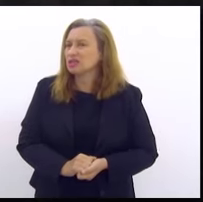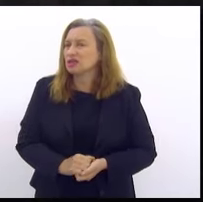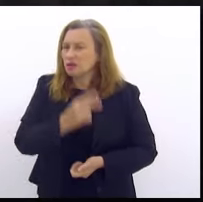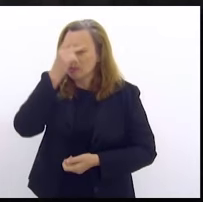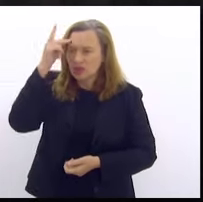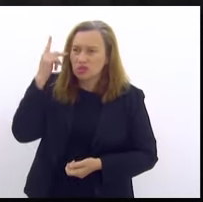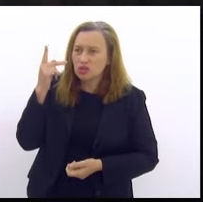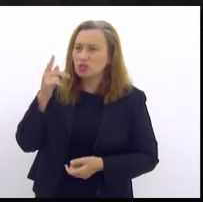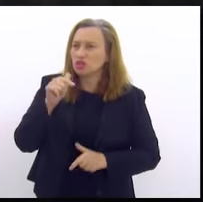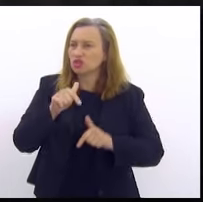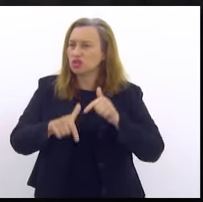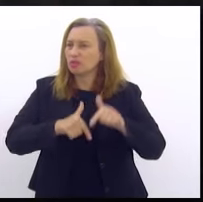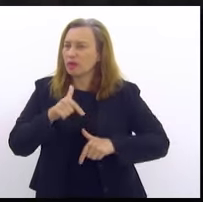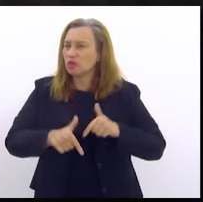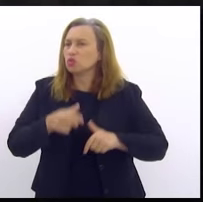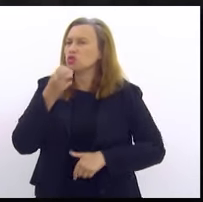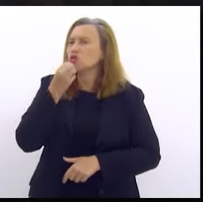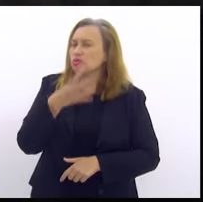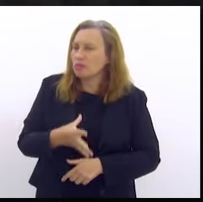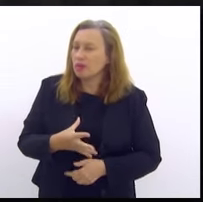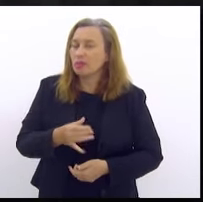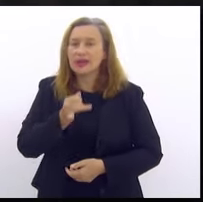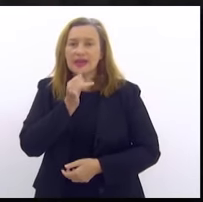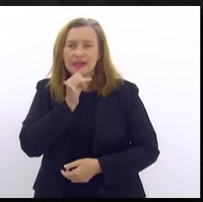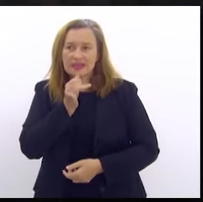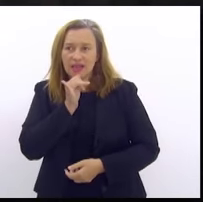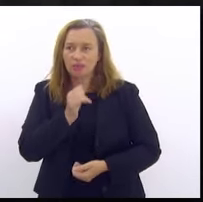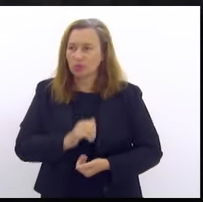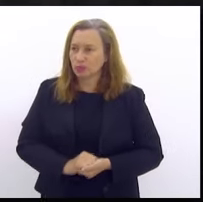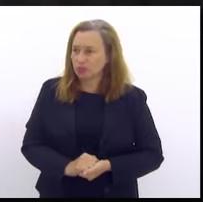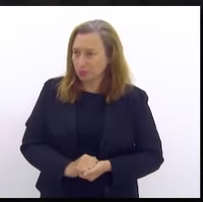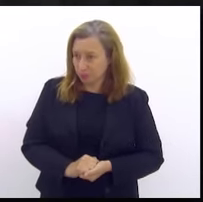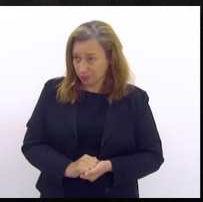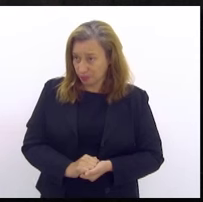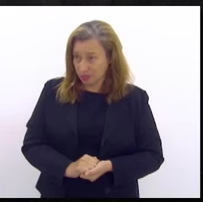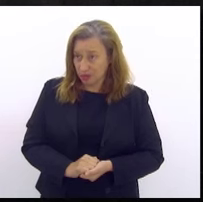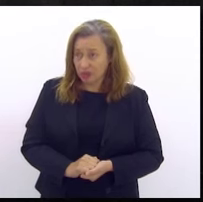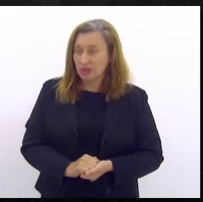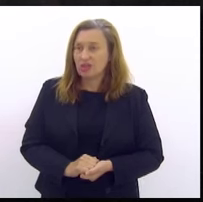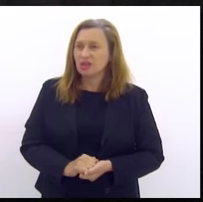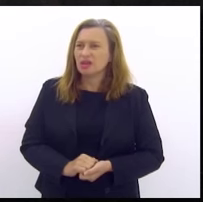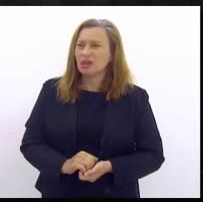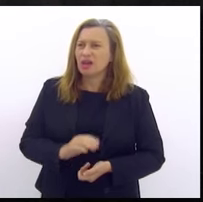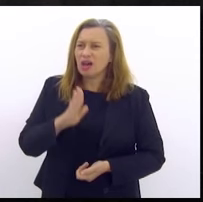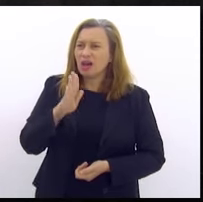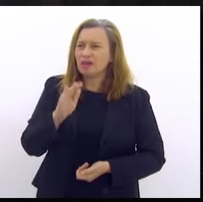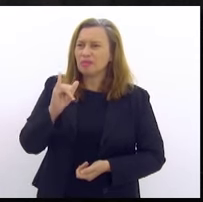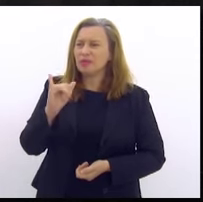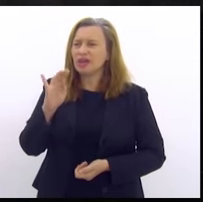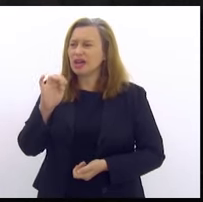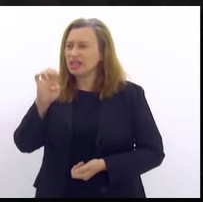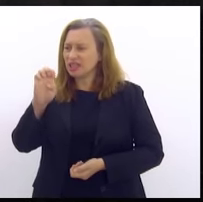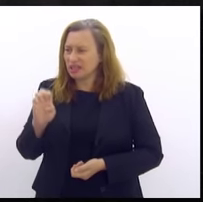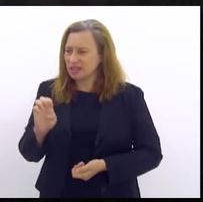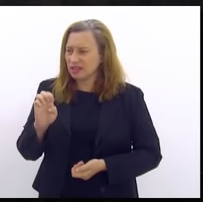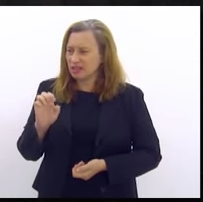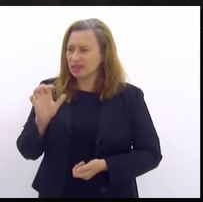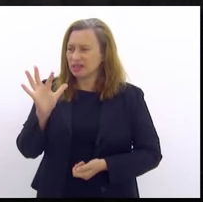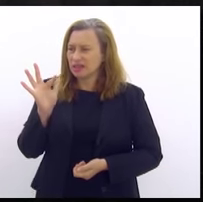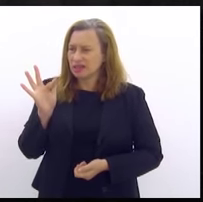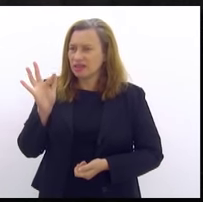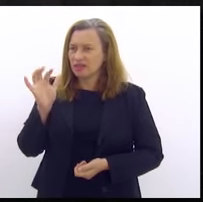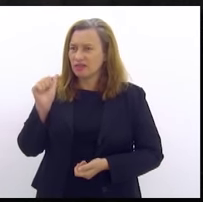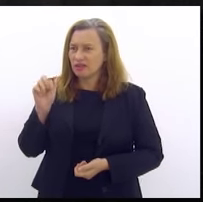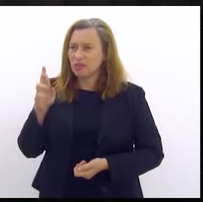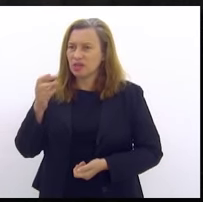trabalhadores, com pessoas de bem. Como, por exemplo, Briane Fabrício, esfaqueado, tentando proteger